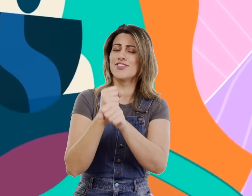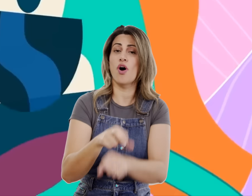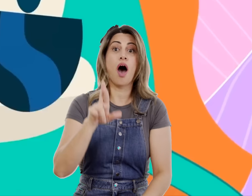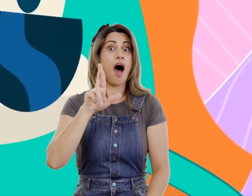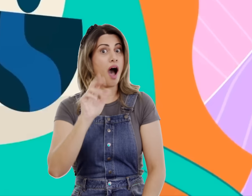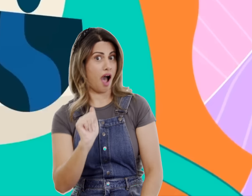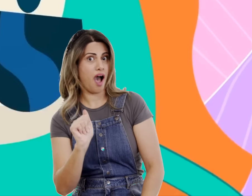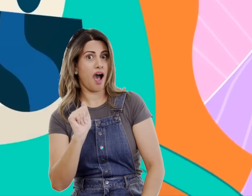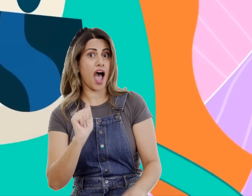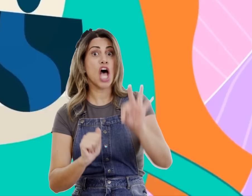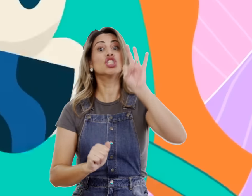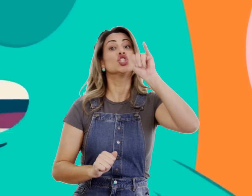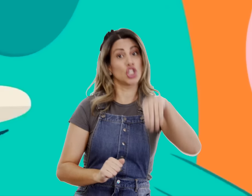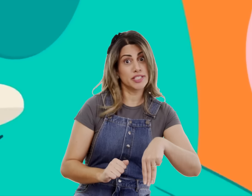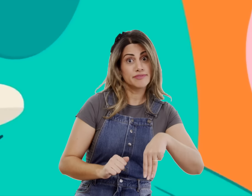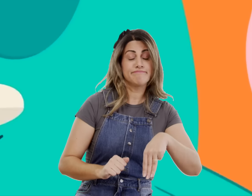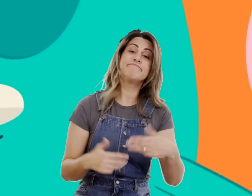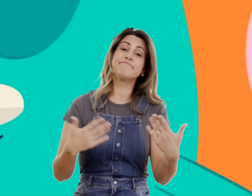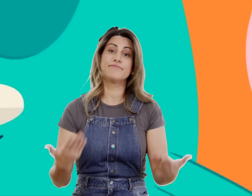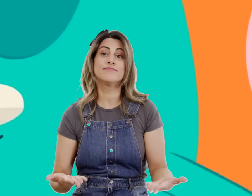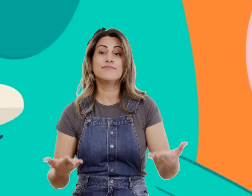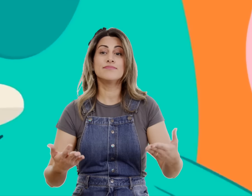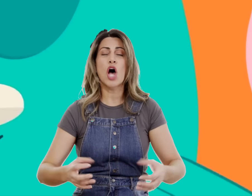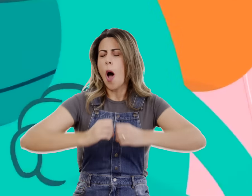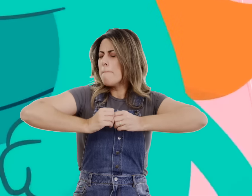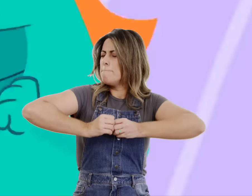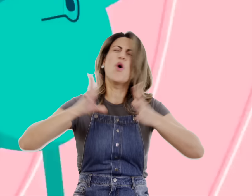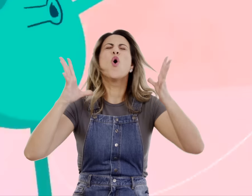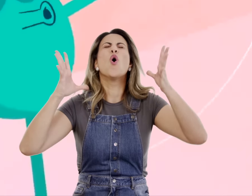Ha! Tchim!